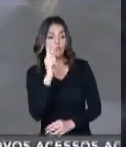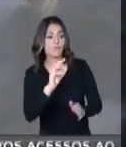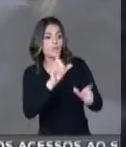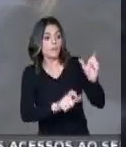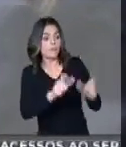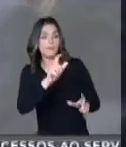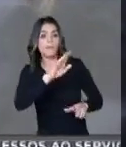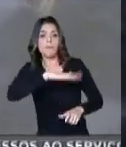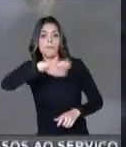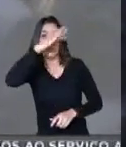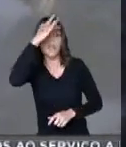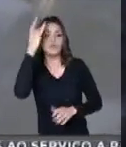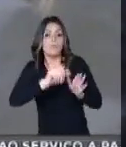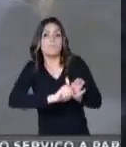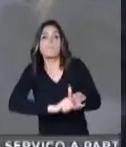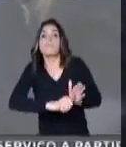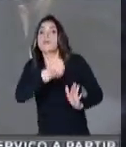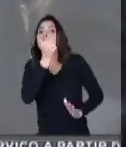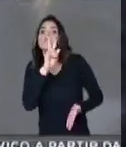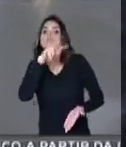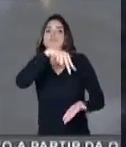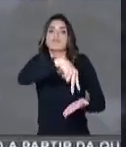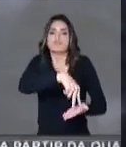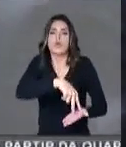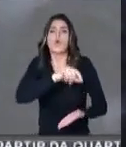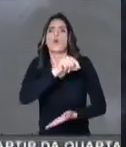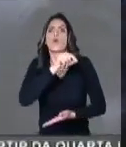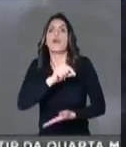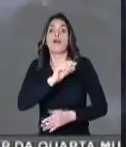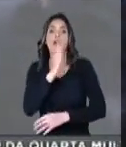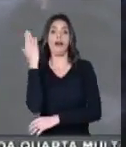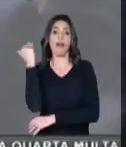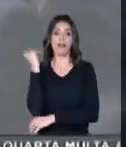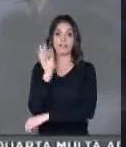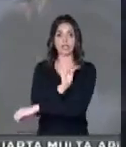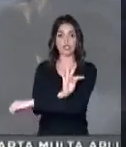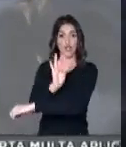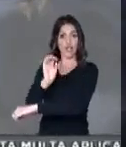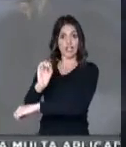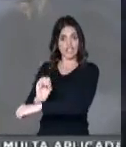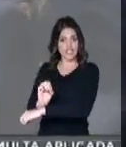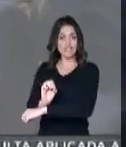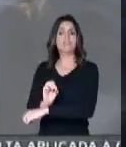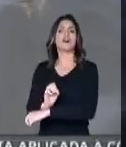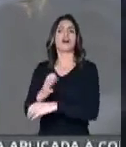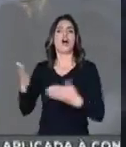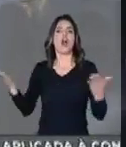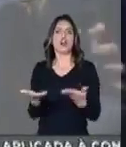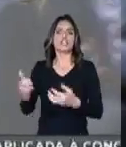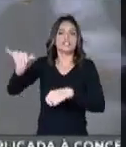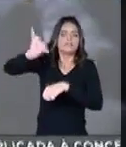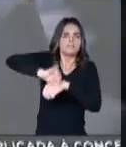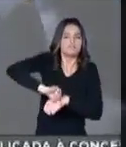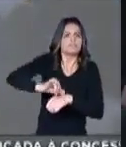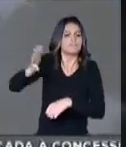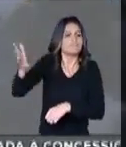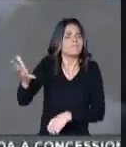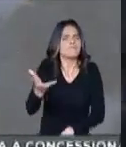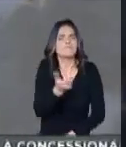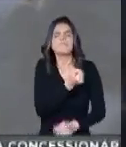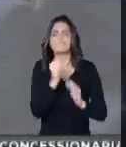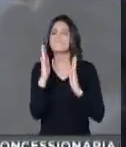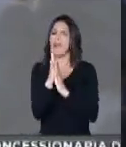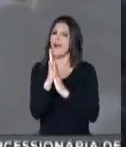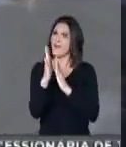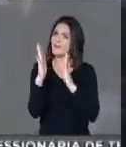pioneiros, aqueles homens e mulheres que chegaram no sertão Tocantino, para hoje ter uma bela capital, Palmas, e o Tocantins, um